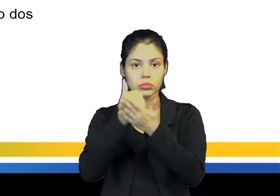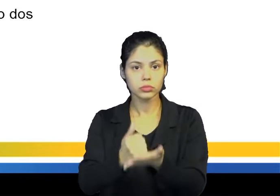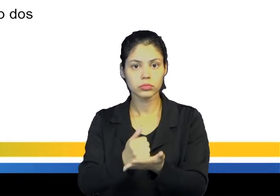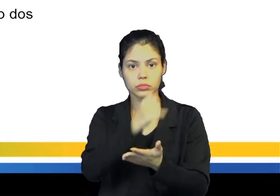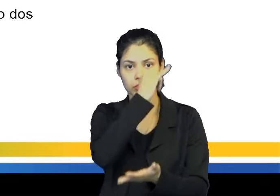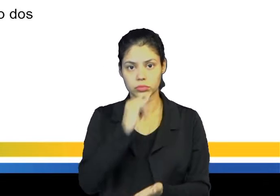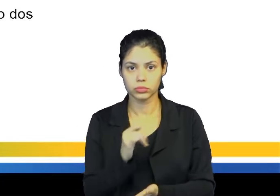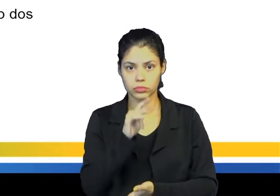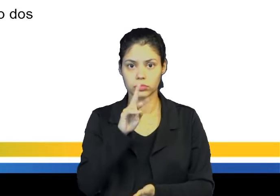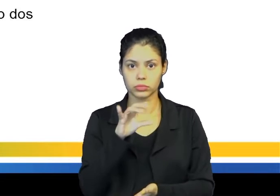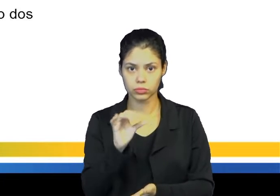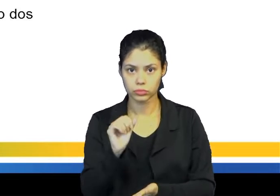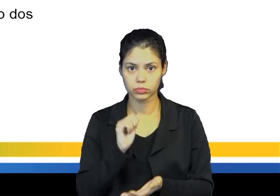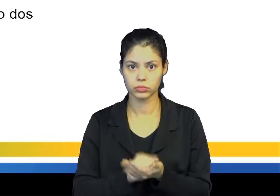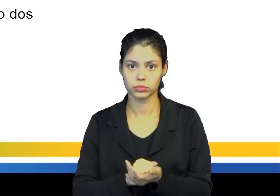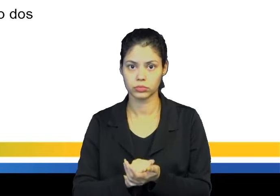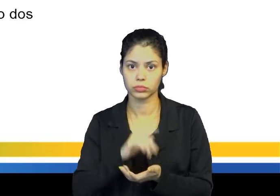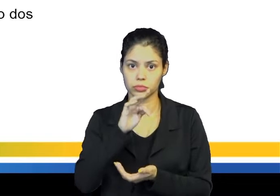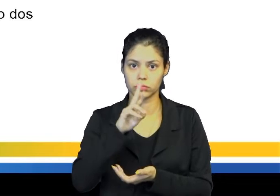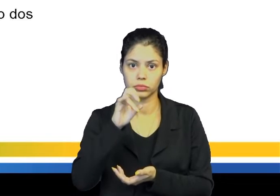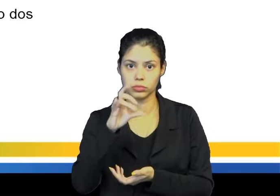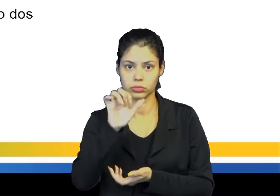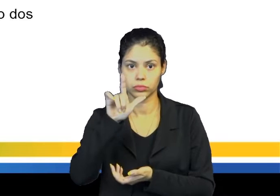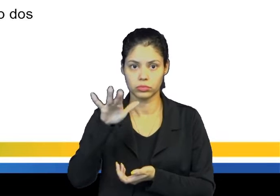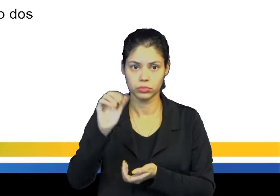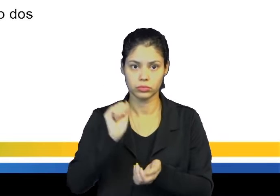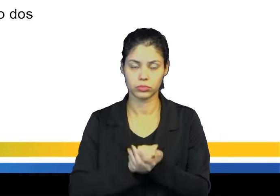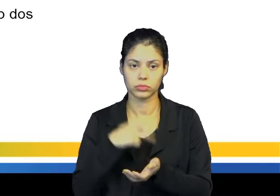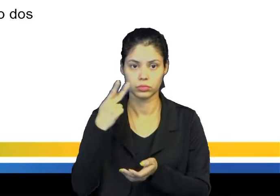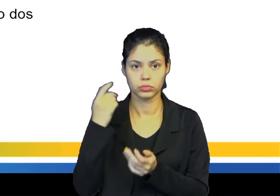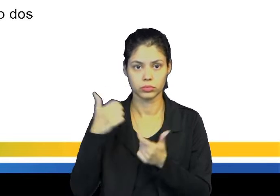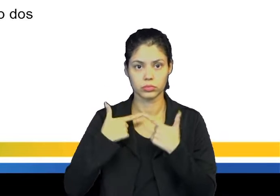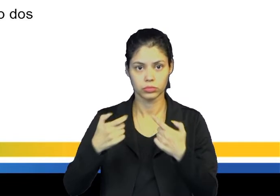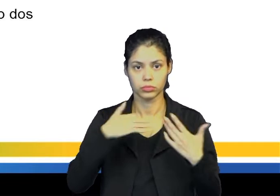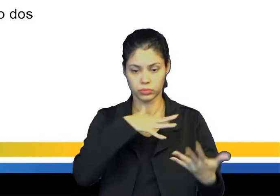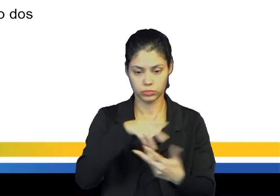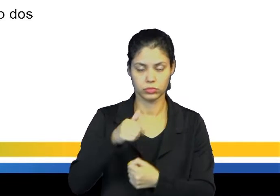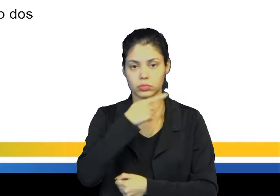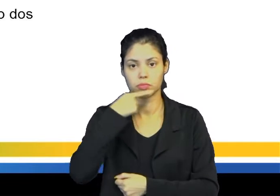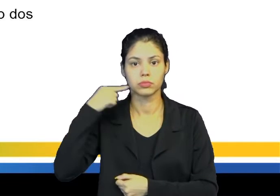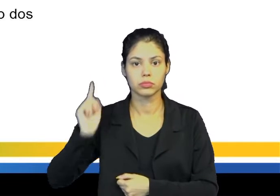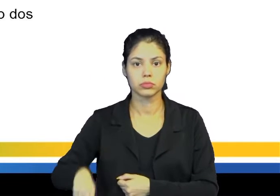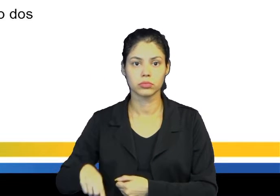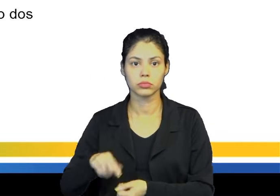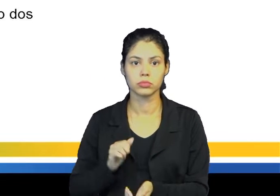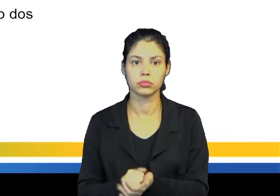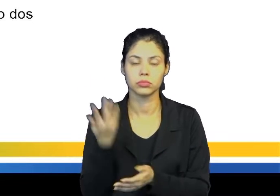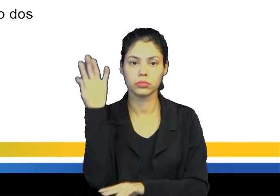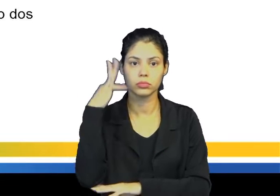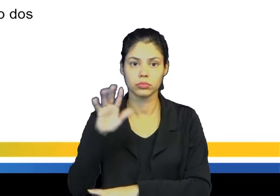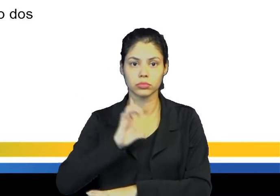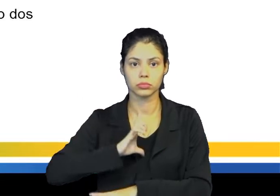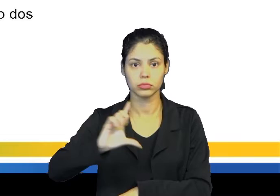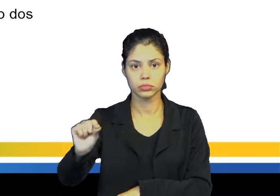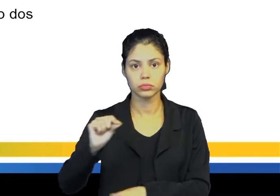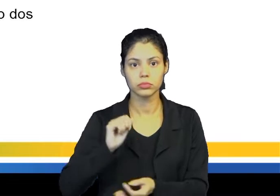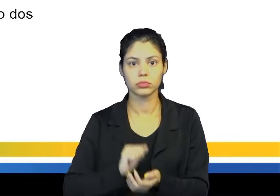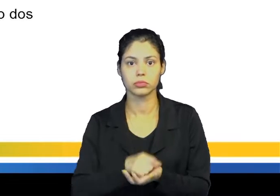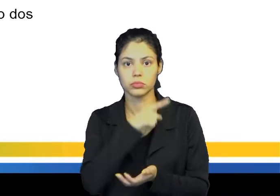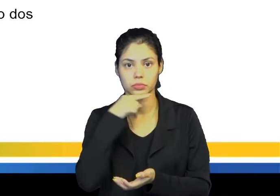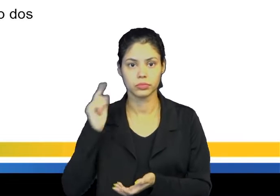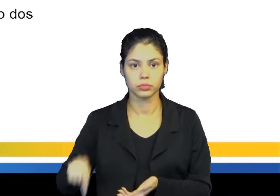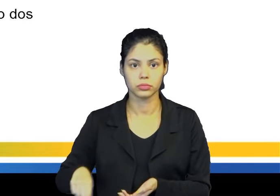Império Austro-Húngaro, ali na Tríplice Aliança, e declarou guerra à Rússia. A França saiu em defesa da Rússia